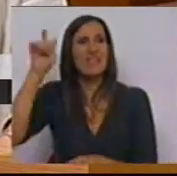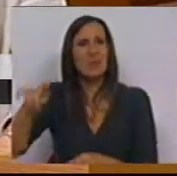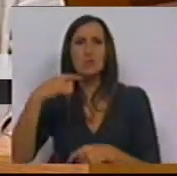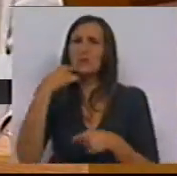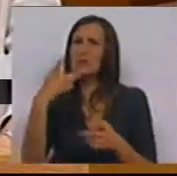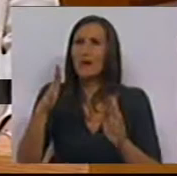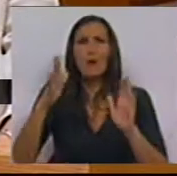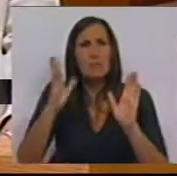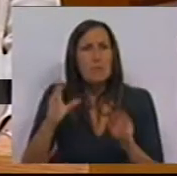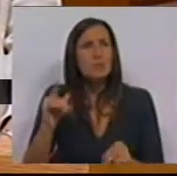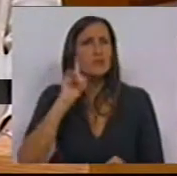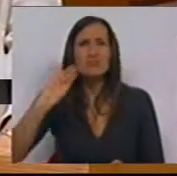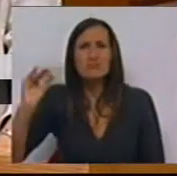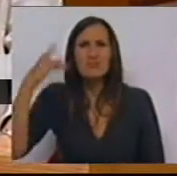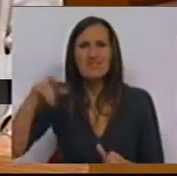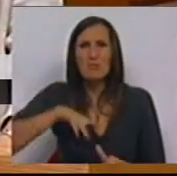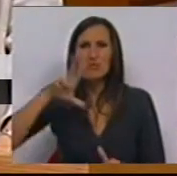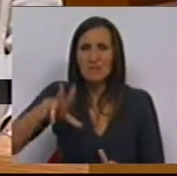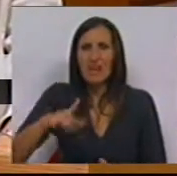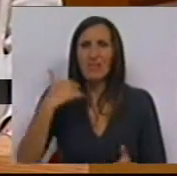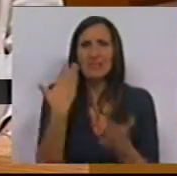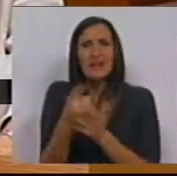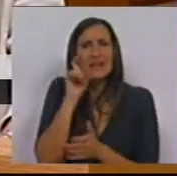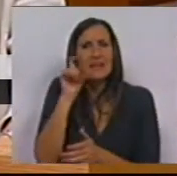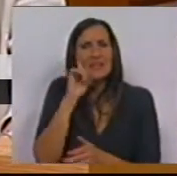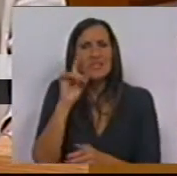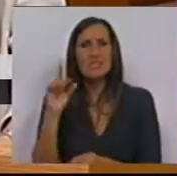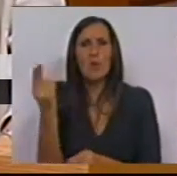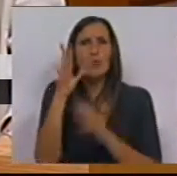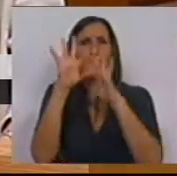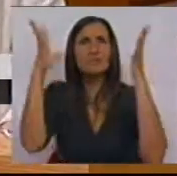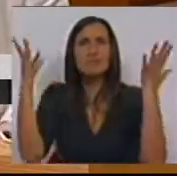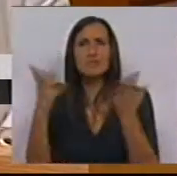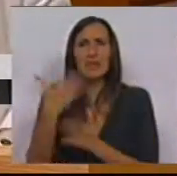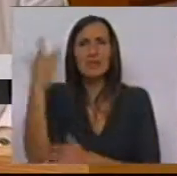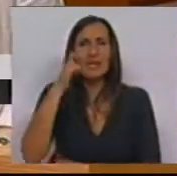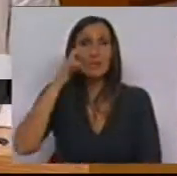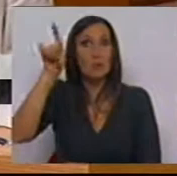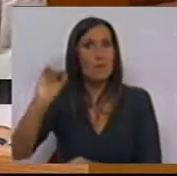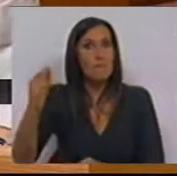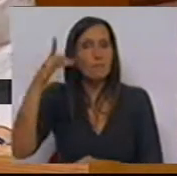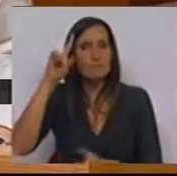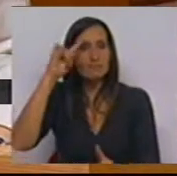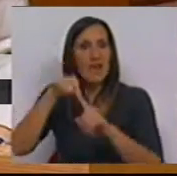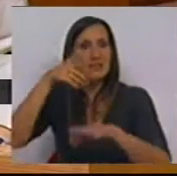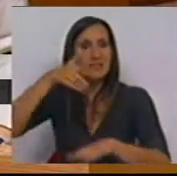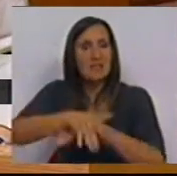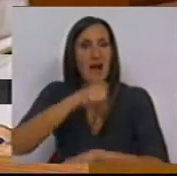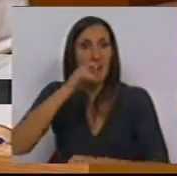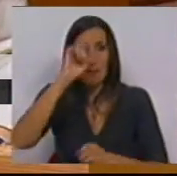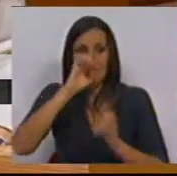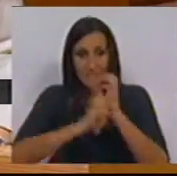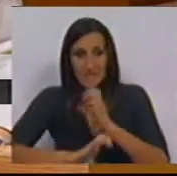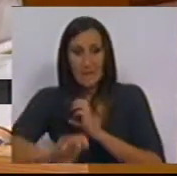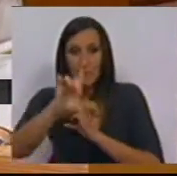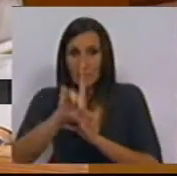crucial assegurar em Portugal a universalidade do direito humano fundamental à água e ao saneamento, bem